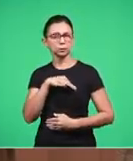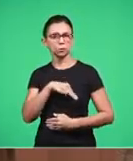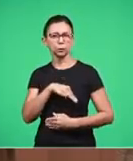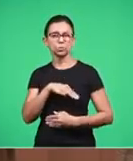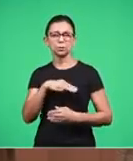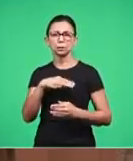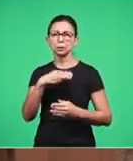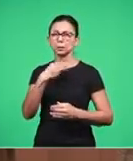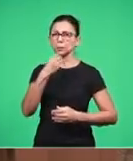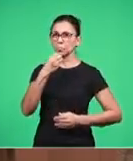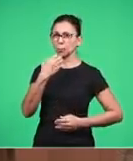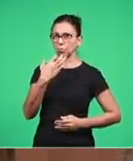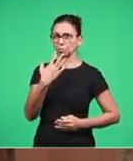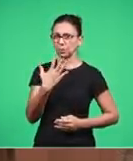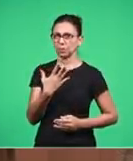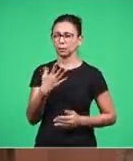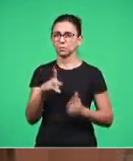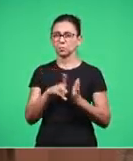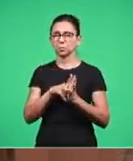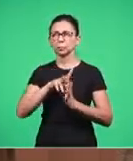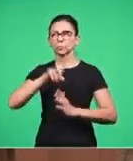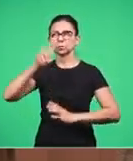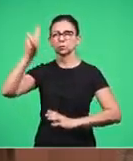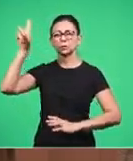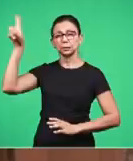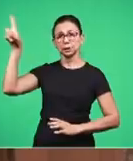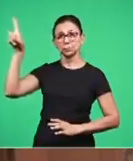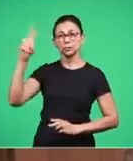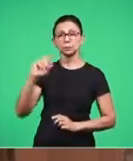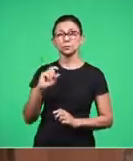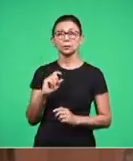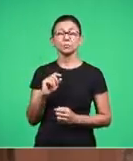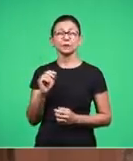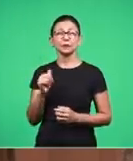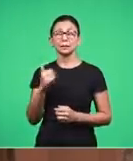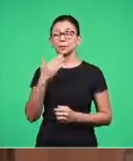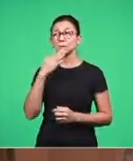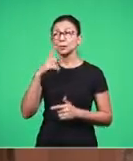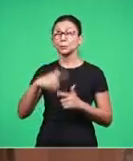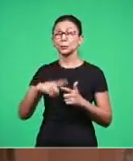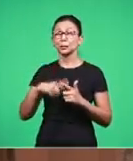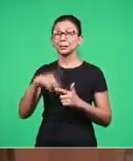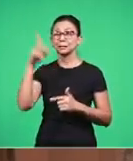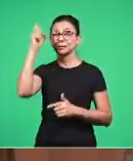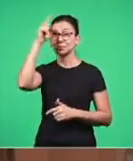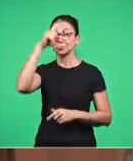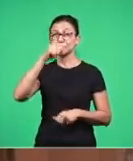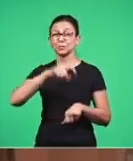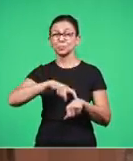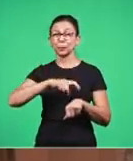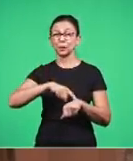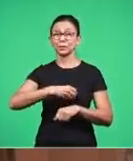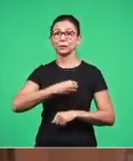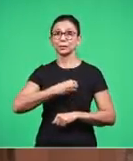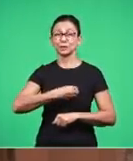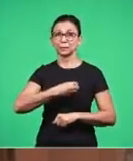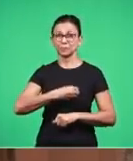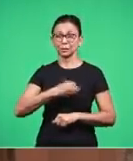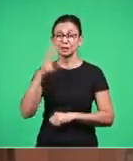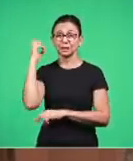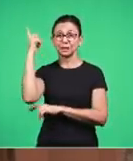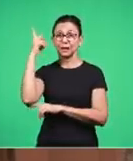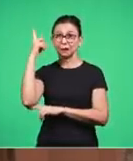E Davi, nesse salmo, ele pede ao Senhor porque é um momento difícil da sua vida. Ele estava nesse instante fugido de